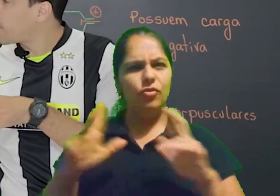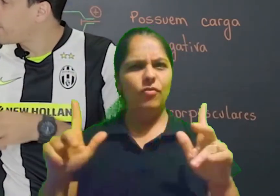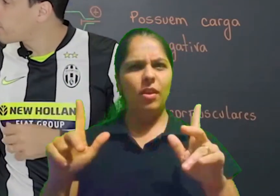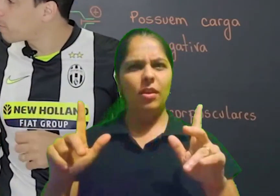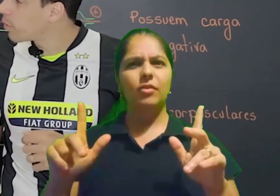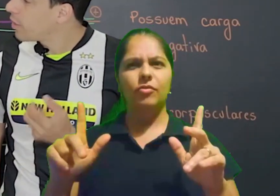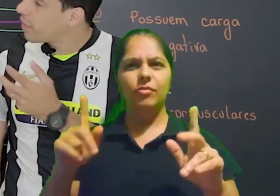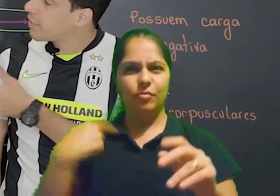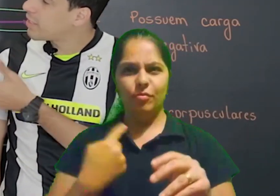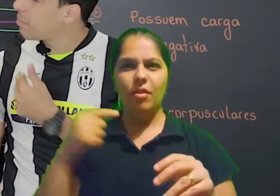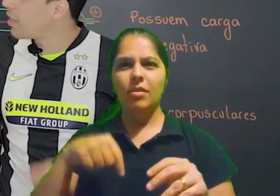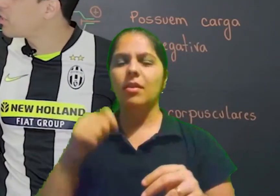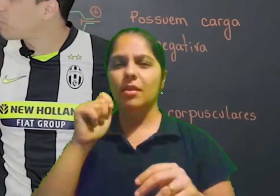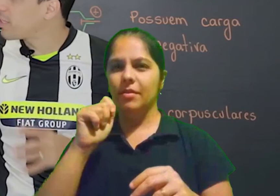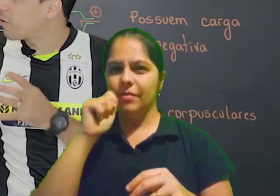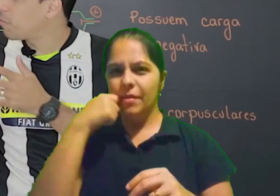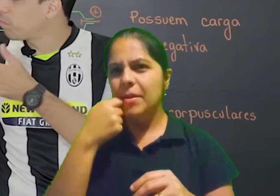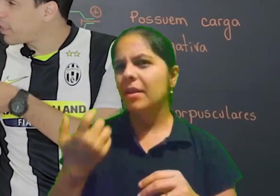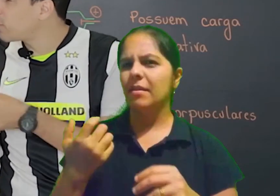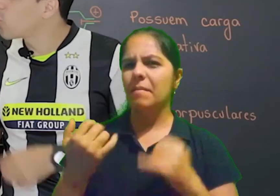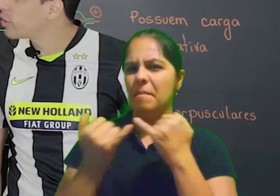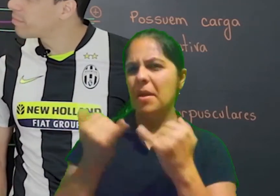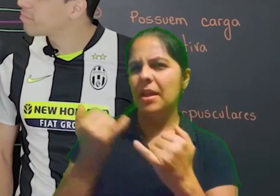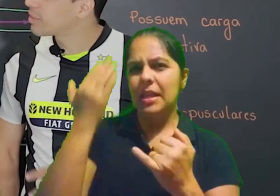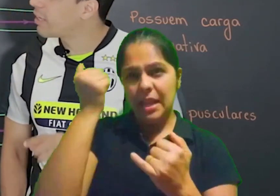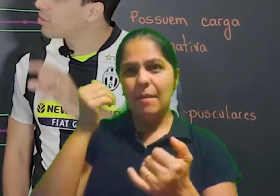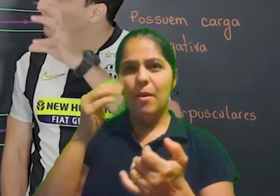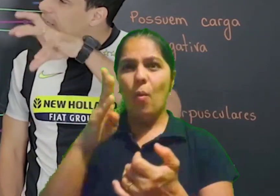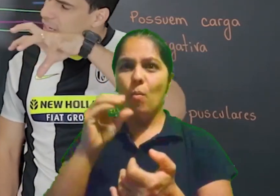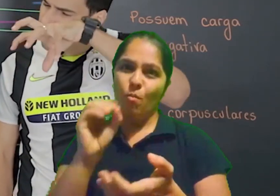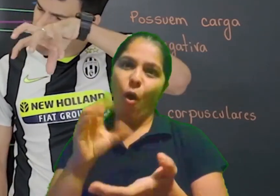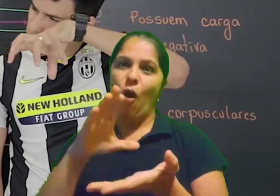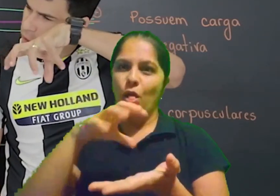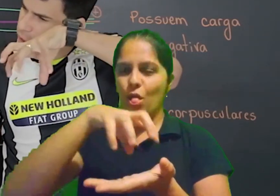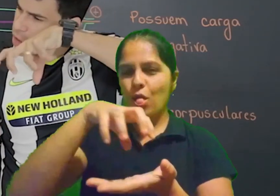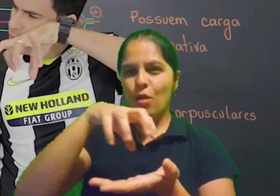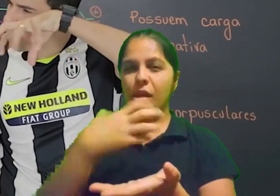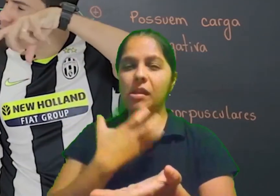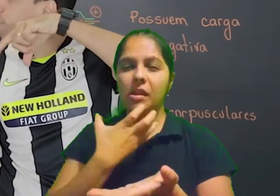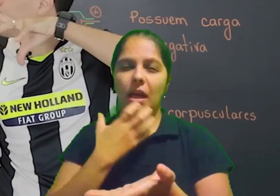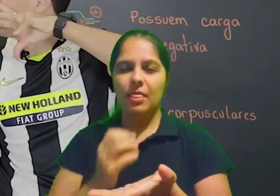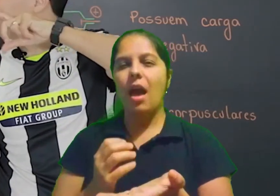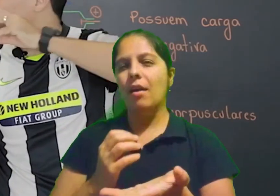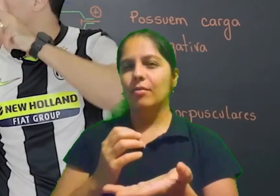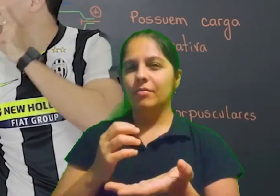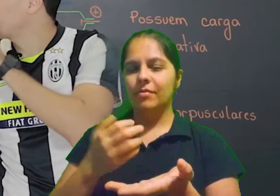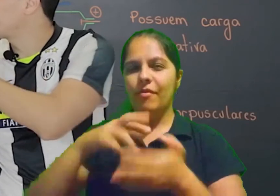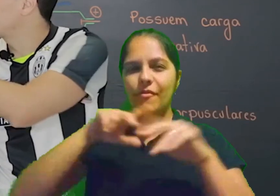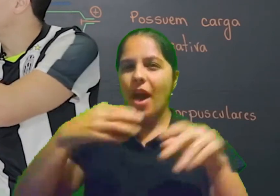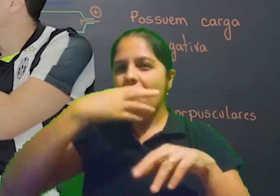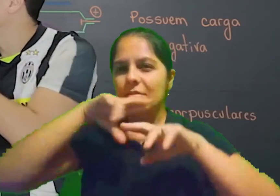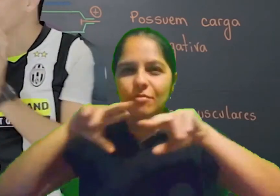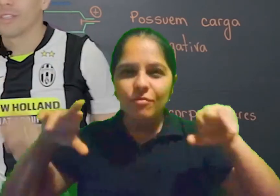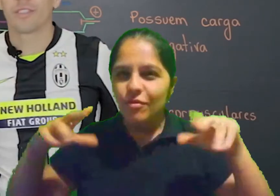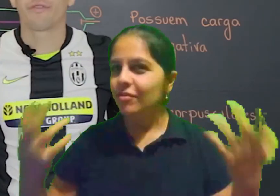nosso de padaria, não. Ele é semelhante mais a um panetone, certo? Isso mesmo. Aquele bolinho fofinho. E que